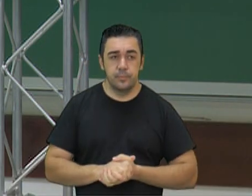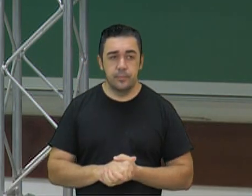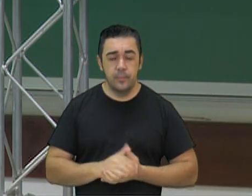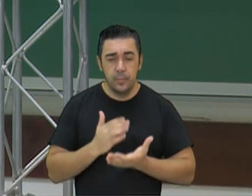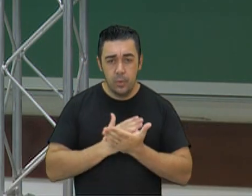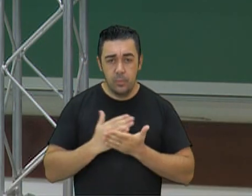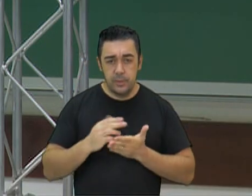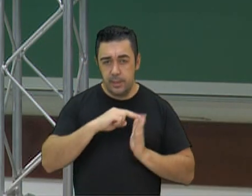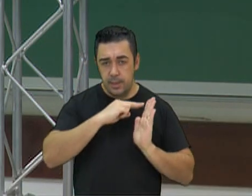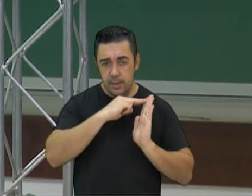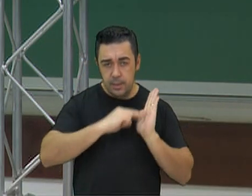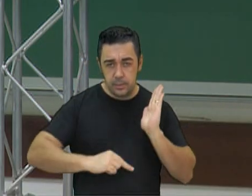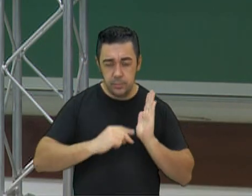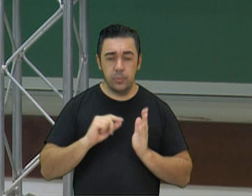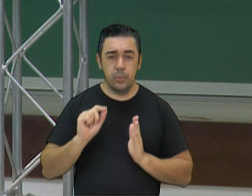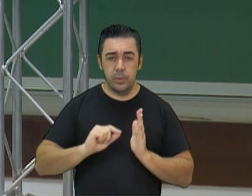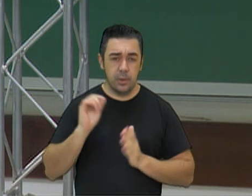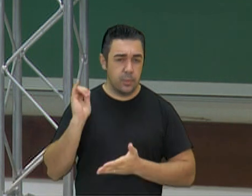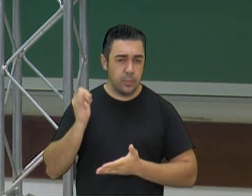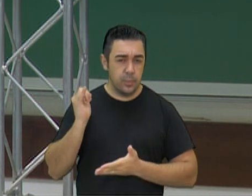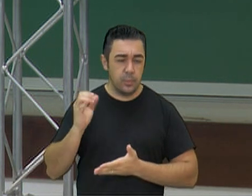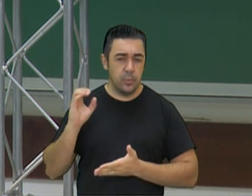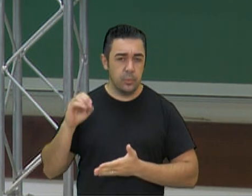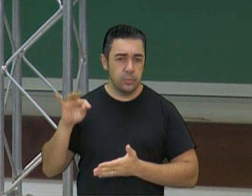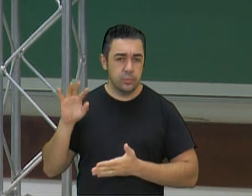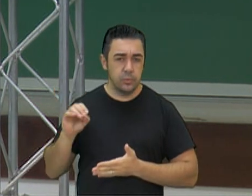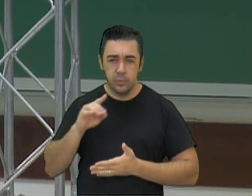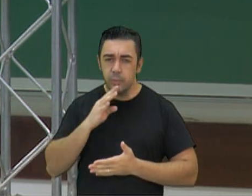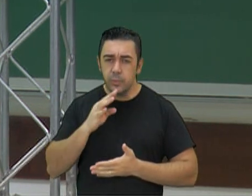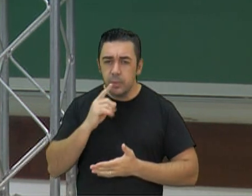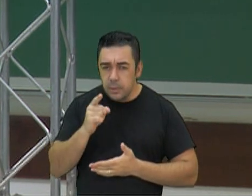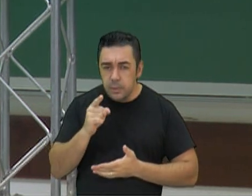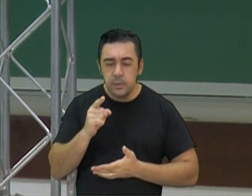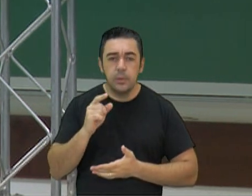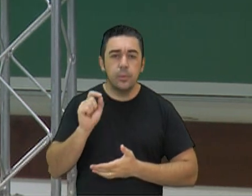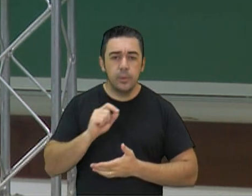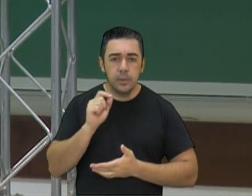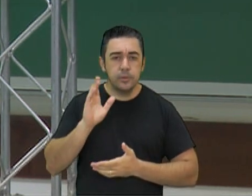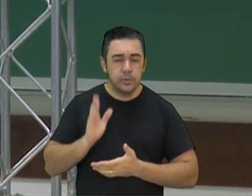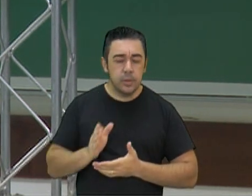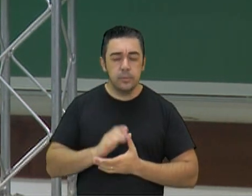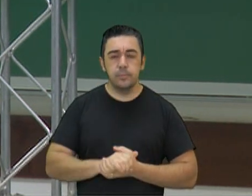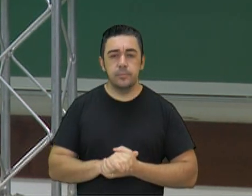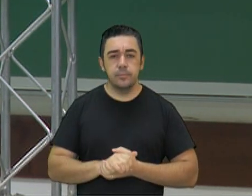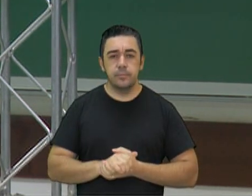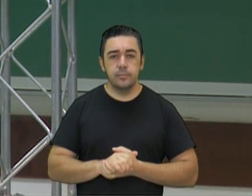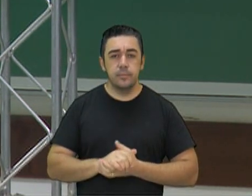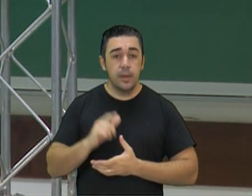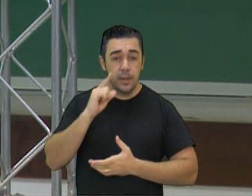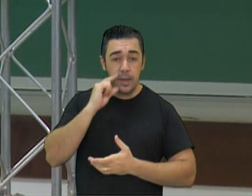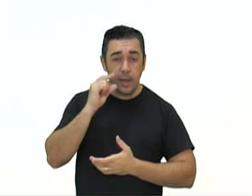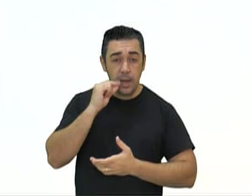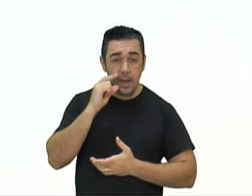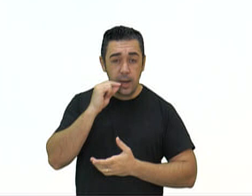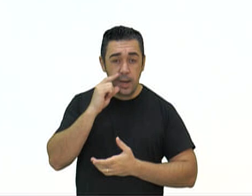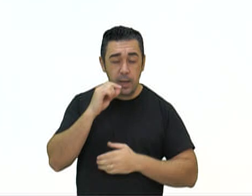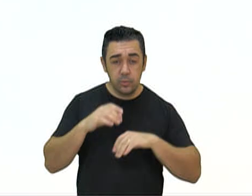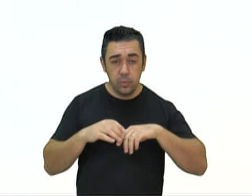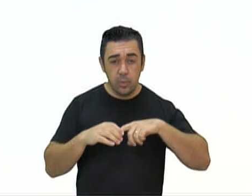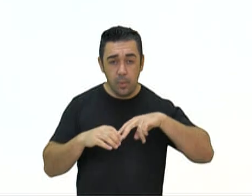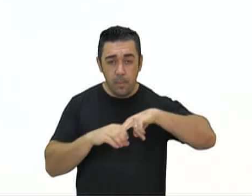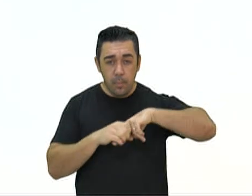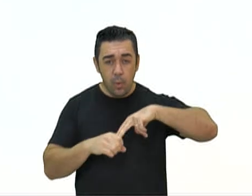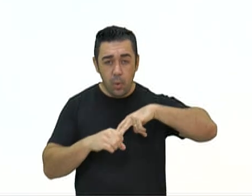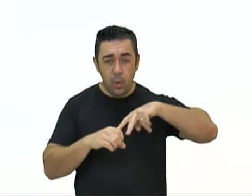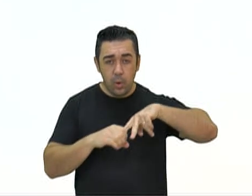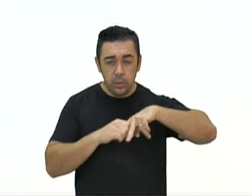vamos começar lendo aqui o conto, não sei se vocês já conhecem, alguns já até conhecem, de repente, é O Gato das Botas. Então, vamos